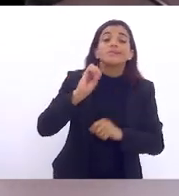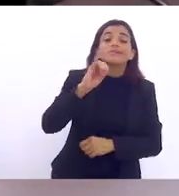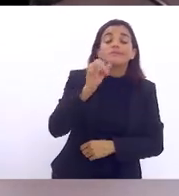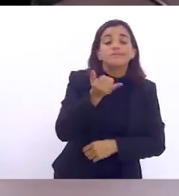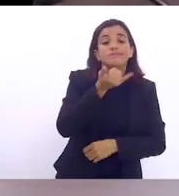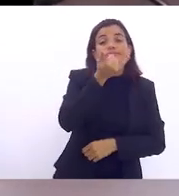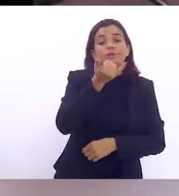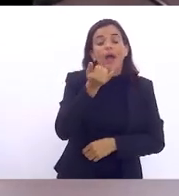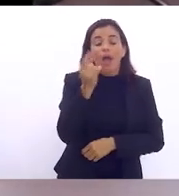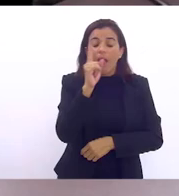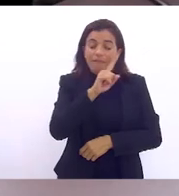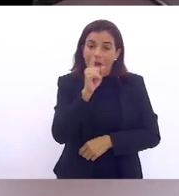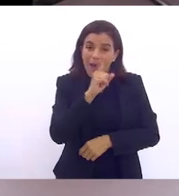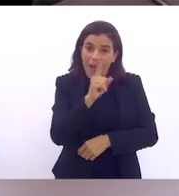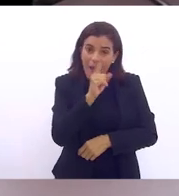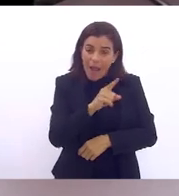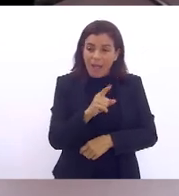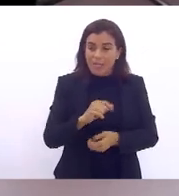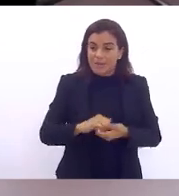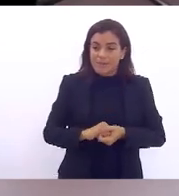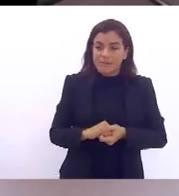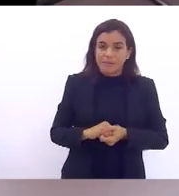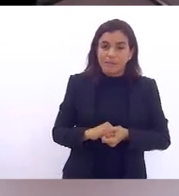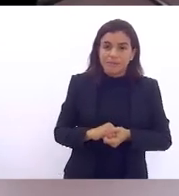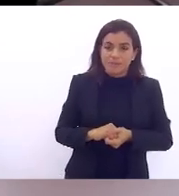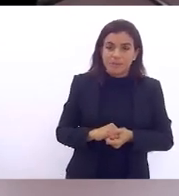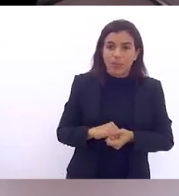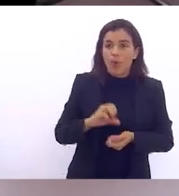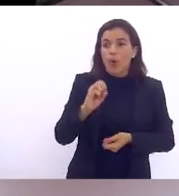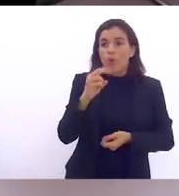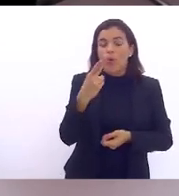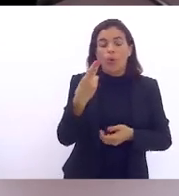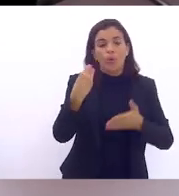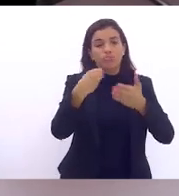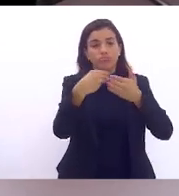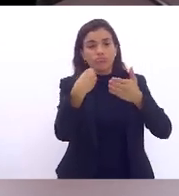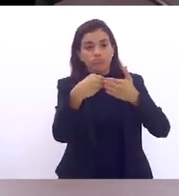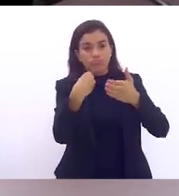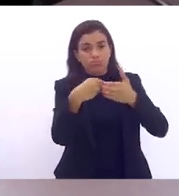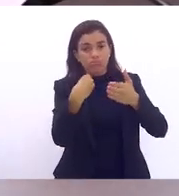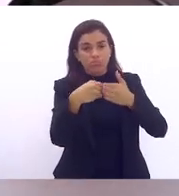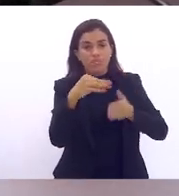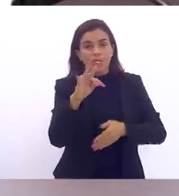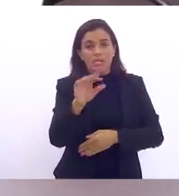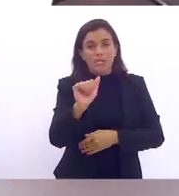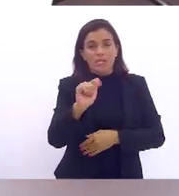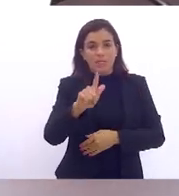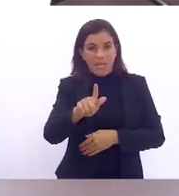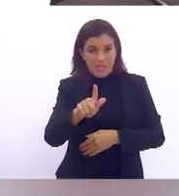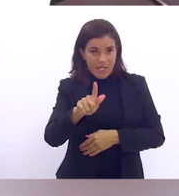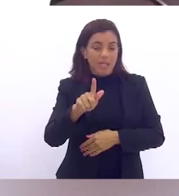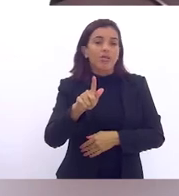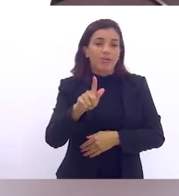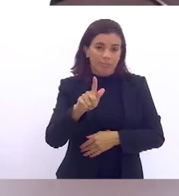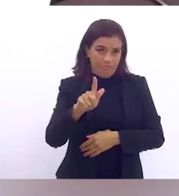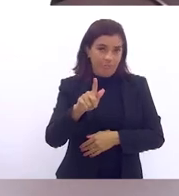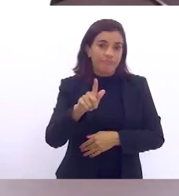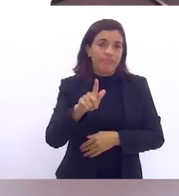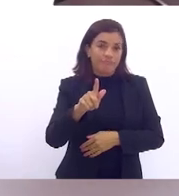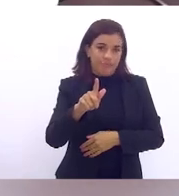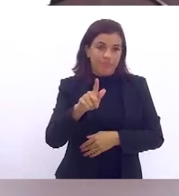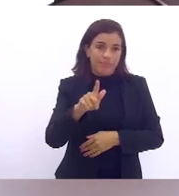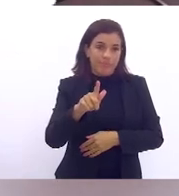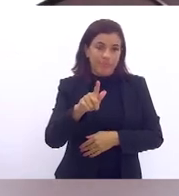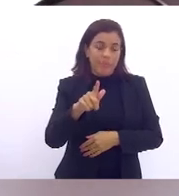respeito a eventual leitura ou não de um tag leitura ou não de uma placa então isso tudo Eu